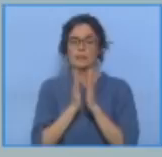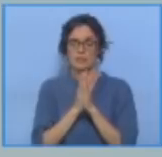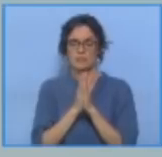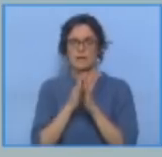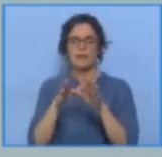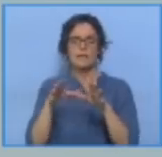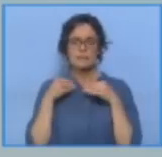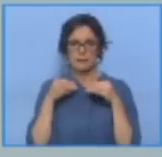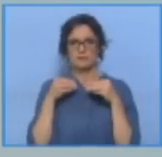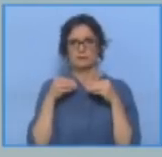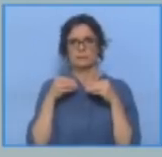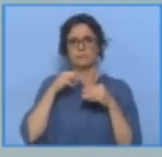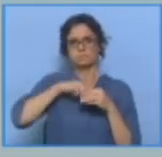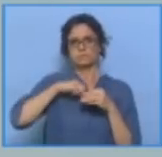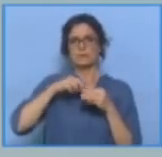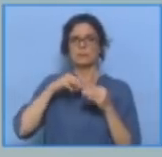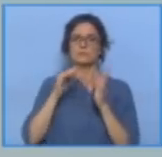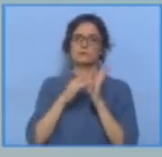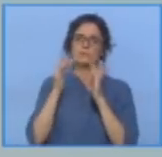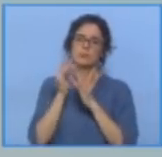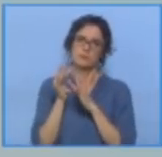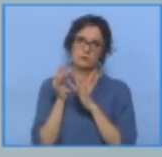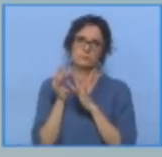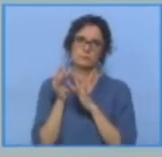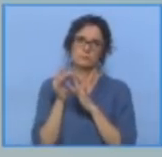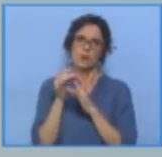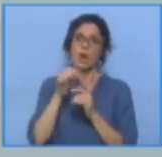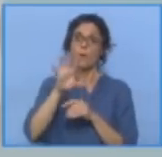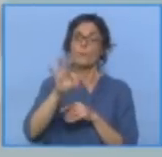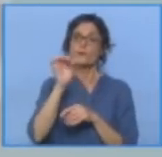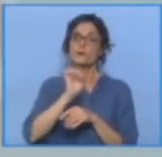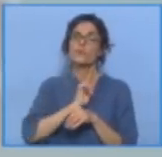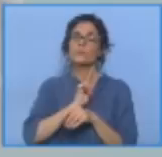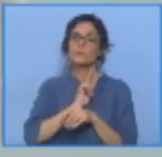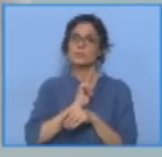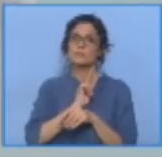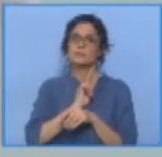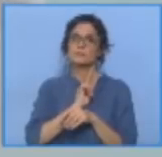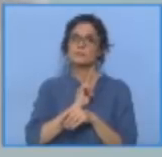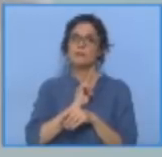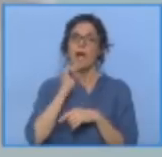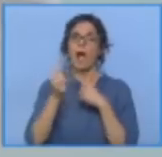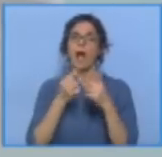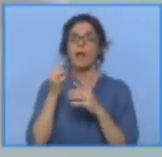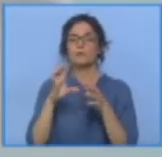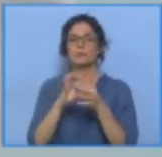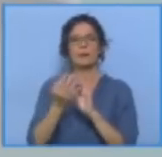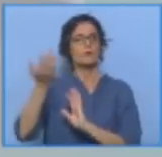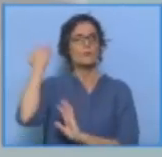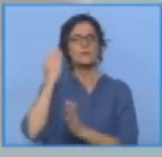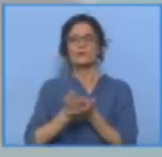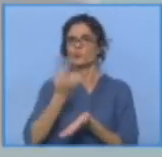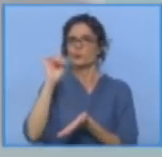roupa que eu visto diariamente, que é uma opção que eu faço. Não é apenas um acontecimento do passado, mas é uma